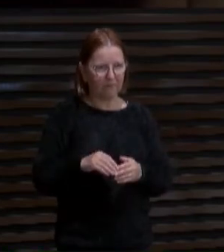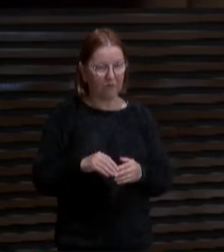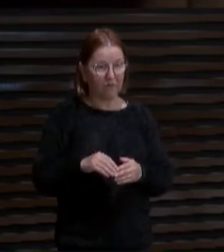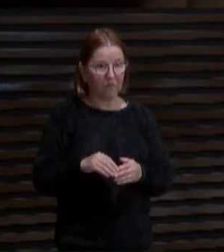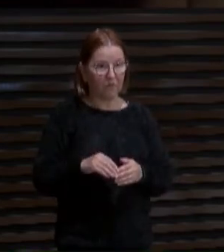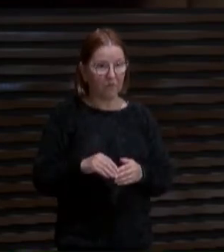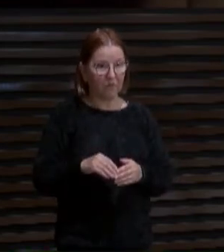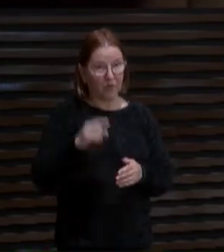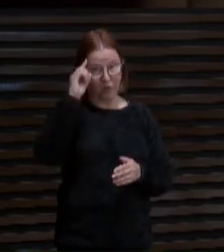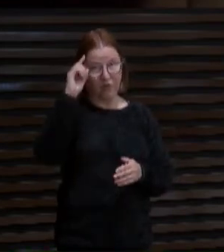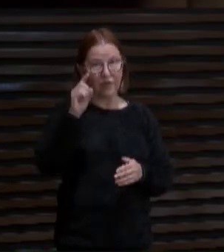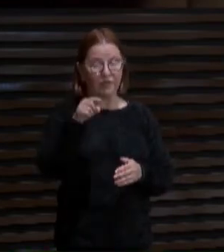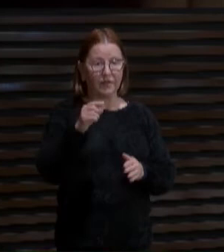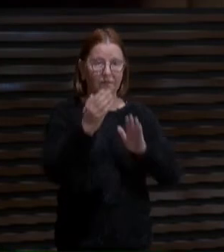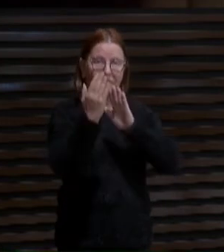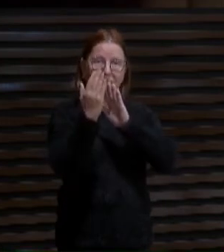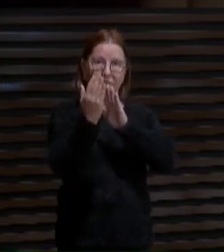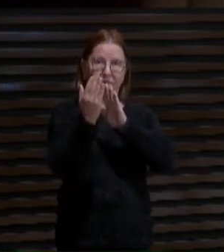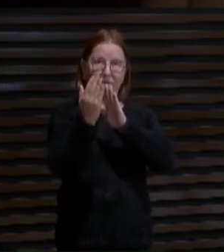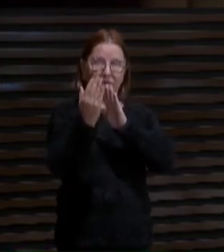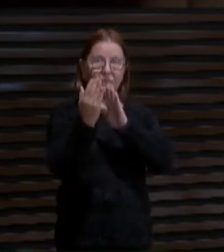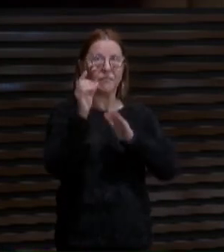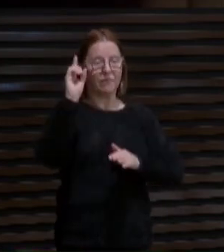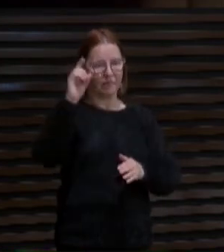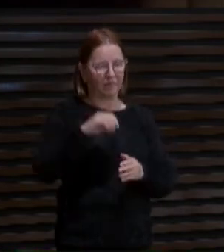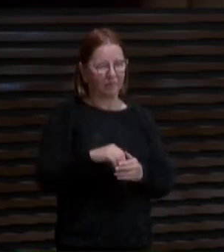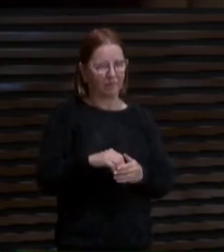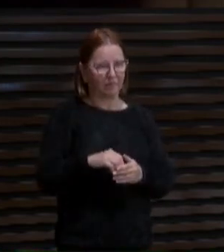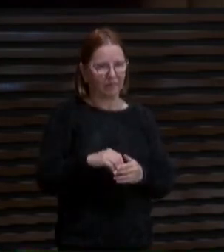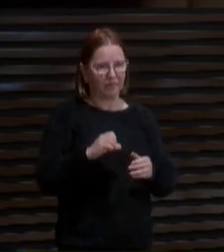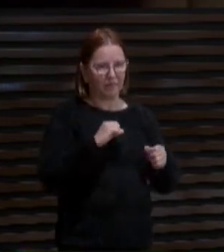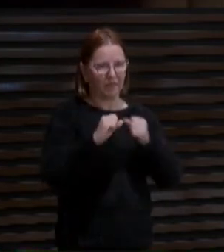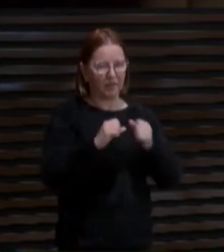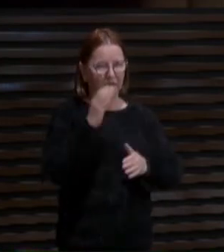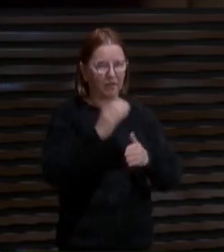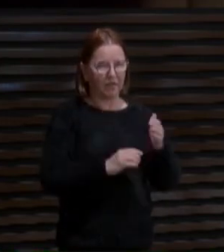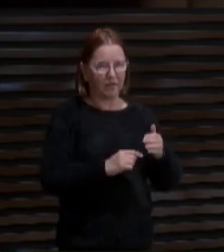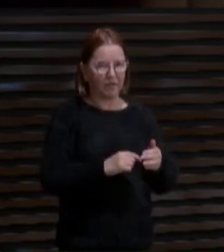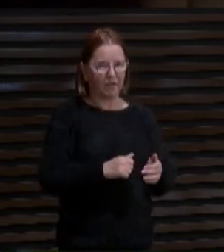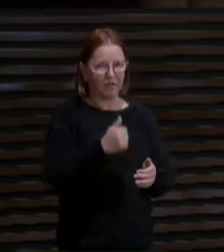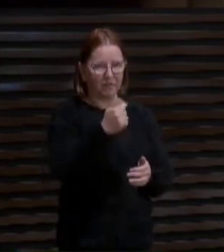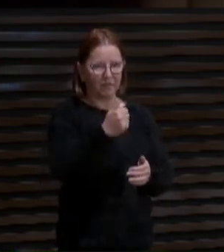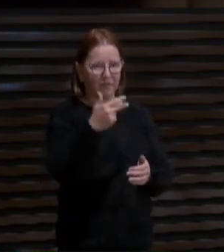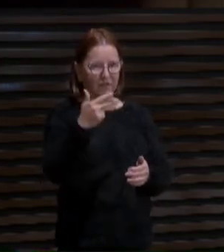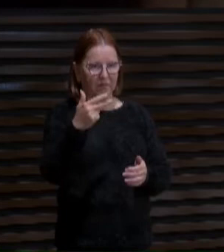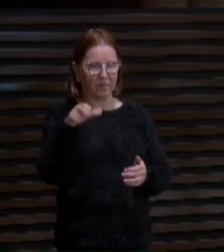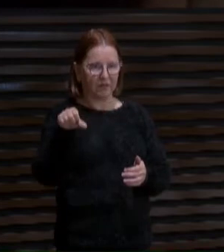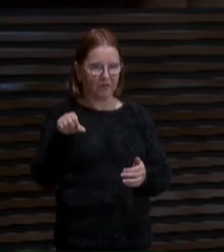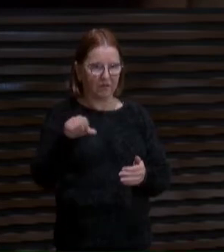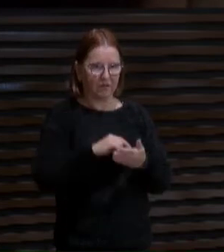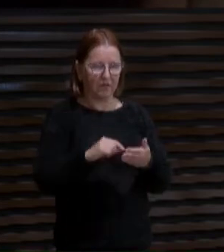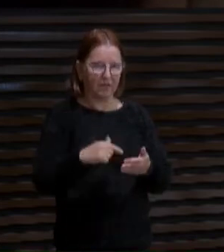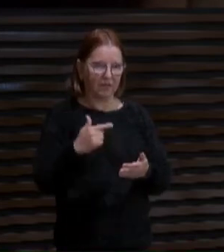o salmista ele faz o seguinte rogo Salmo 139 Versículo 23 e